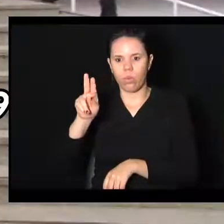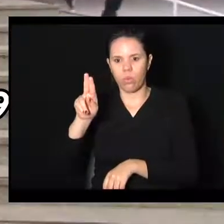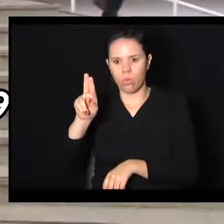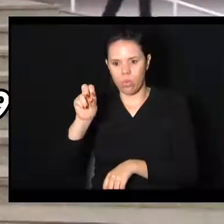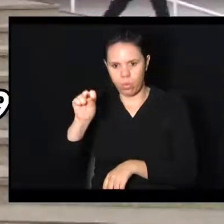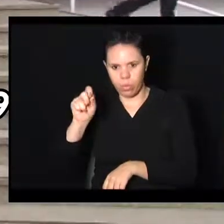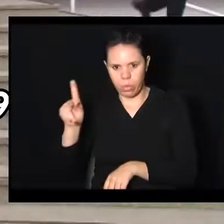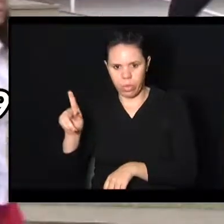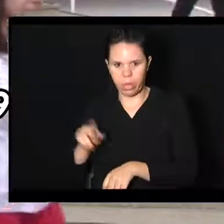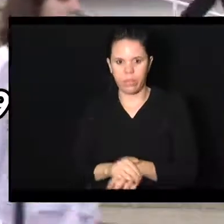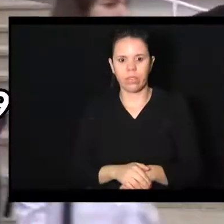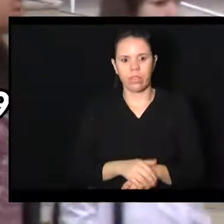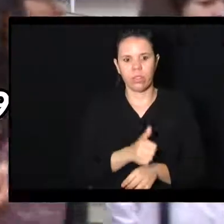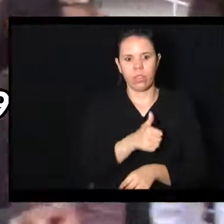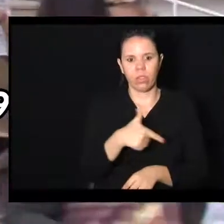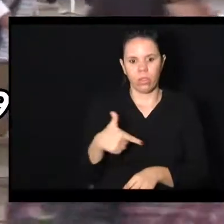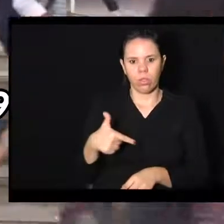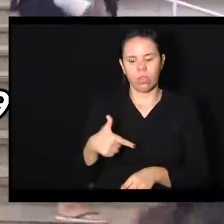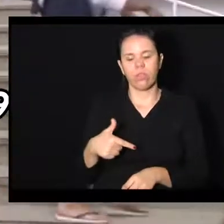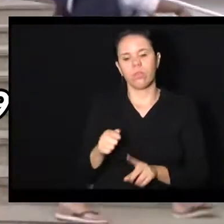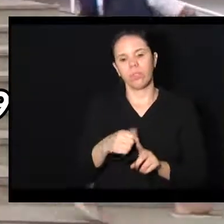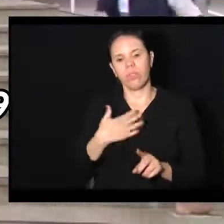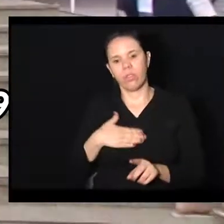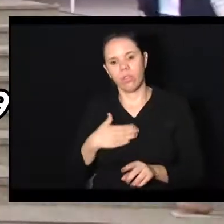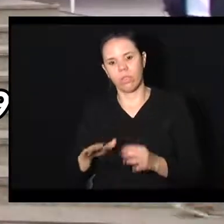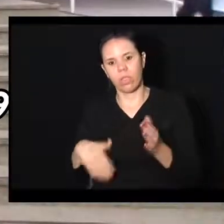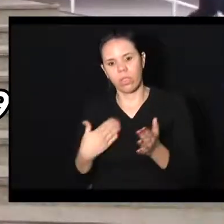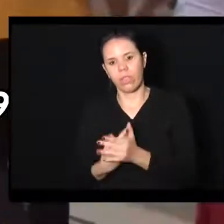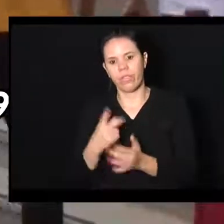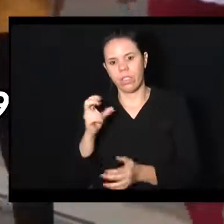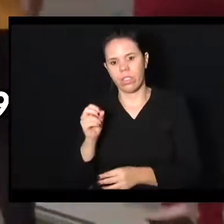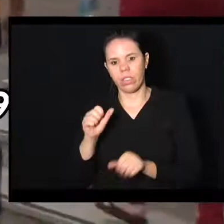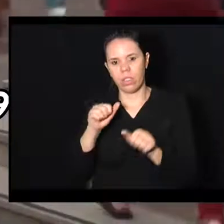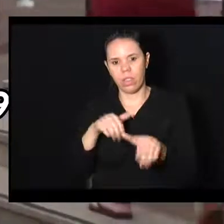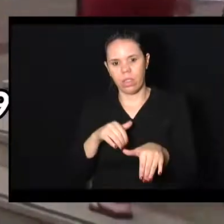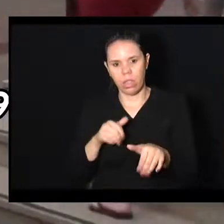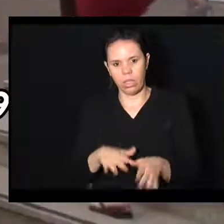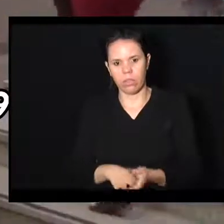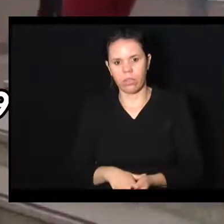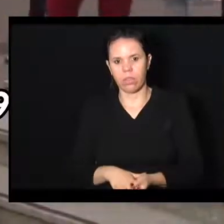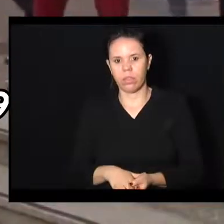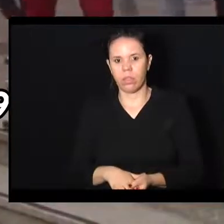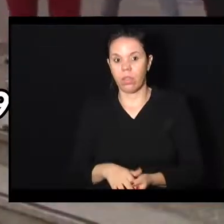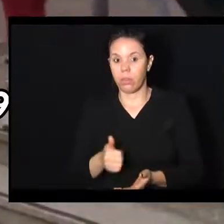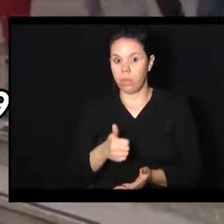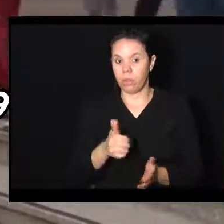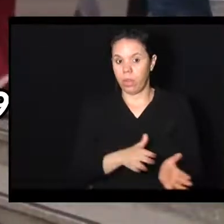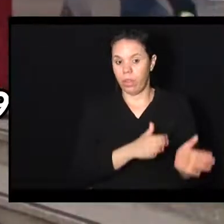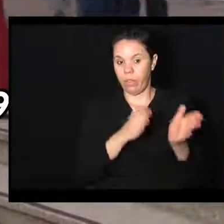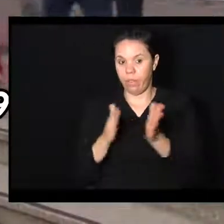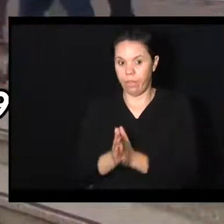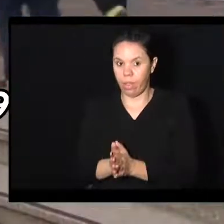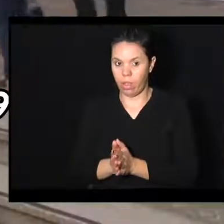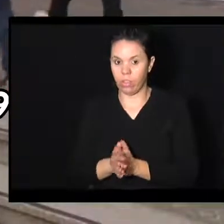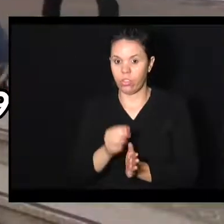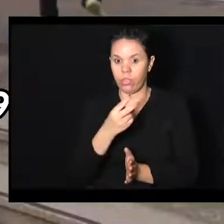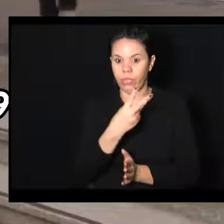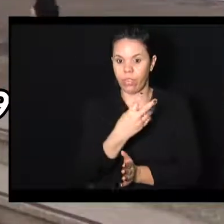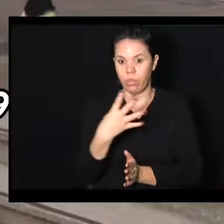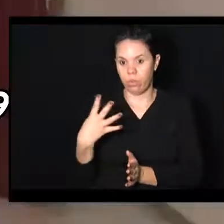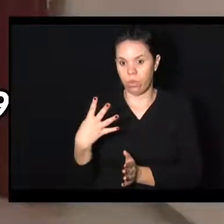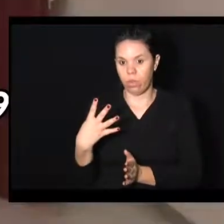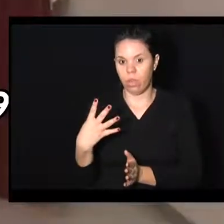de setembro. Atenção! A primeira fase é dia 24 de novembro. A taxa de inscrição é